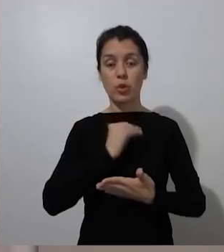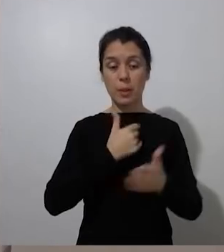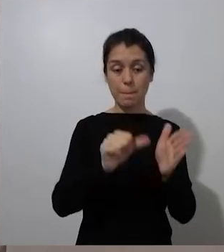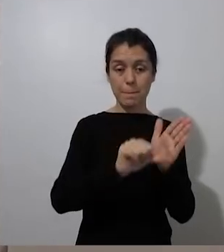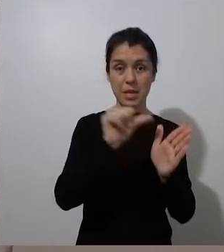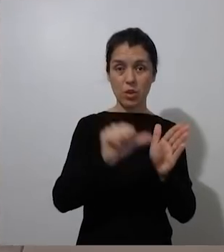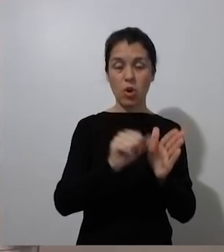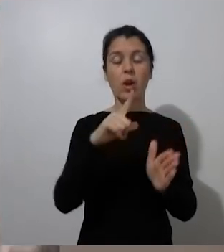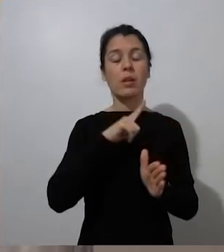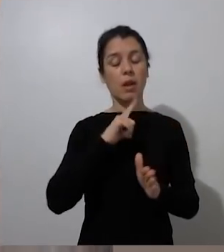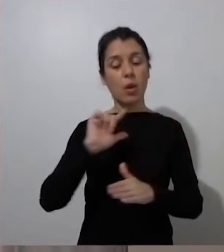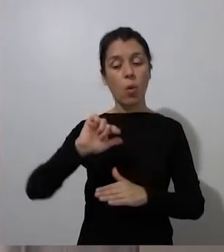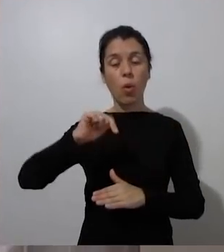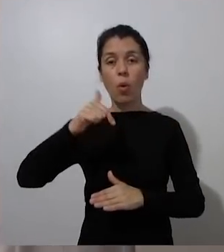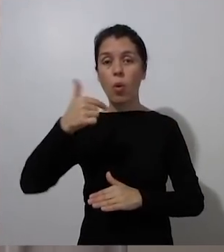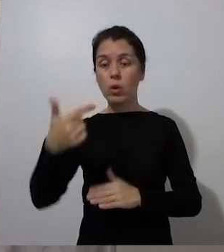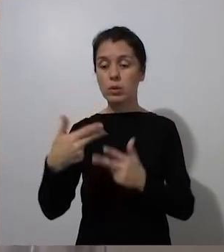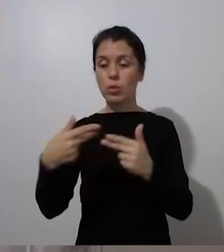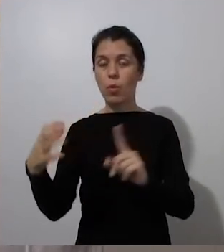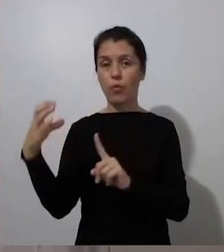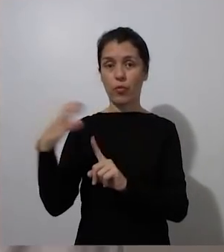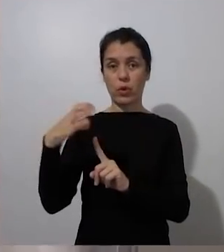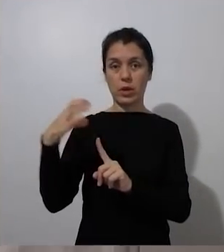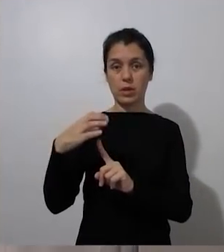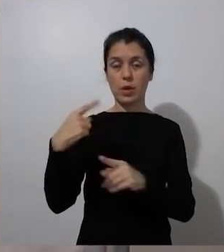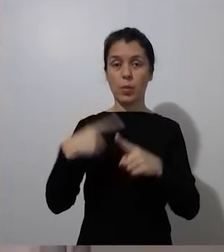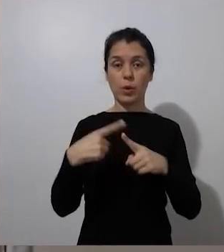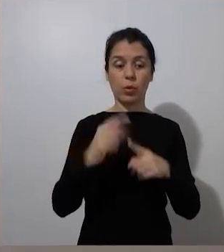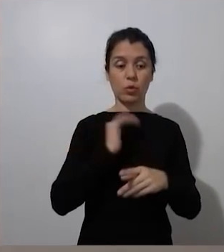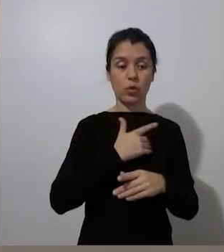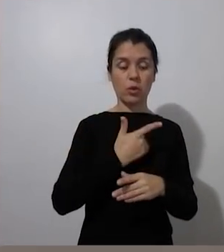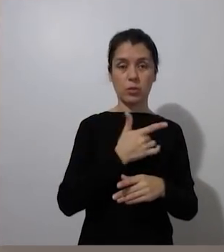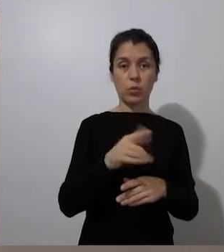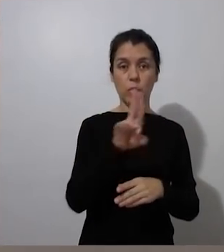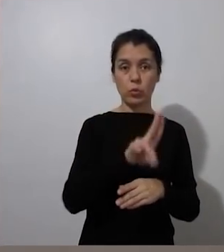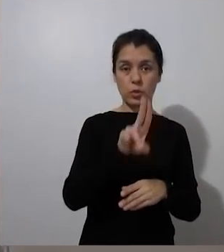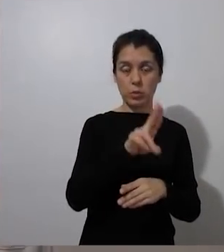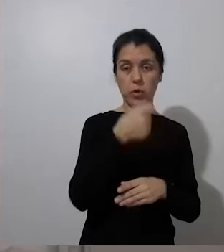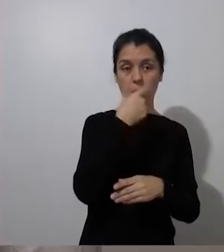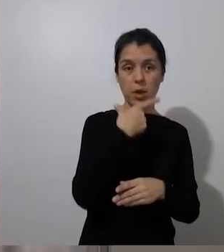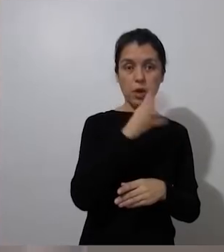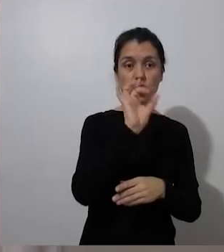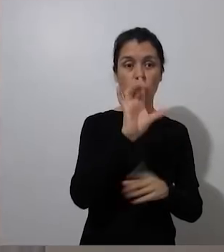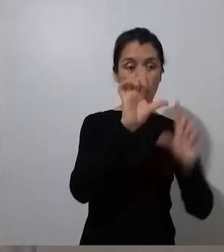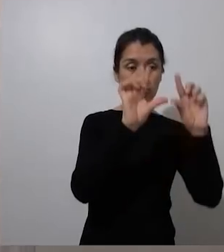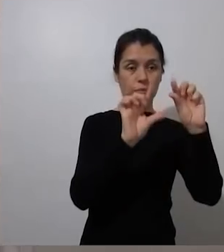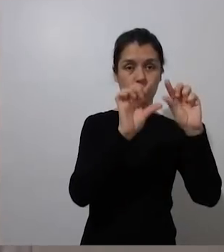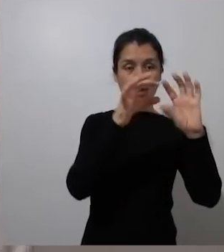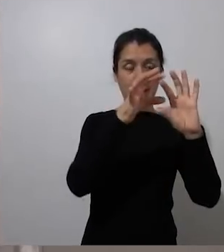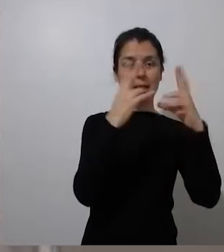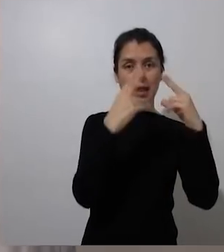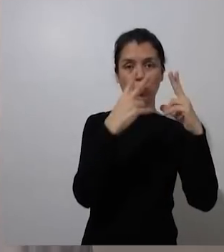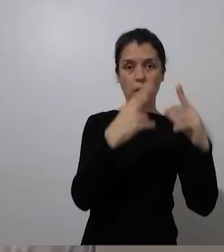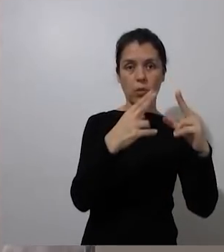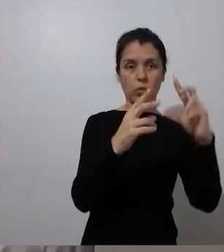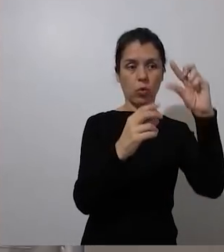nossa melhora, nós também temos efeitos colaterais. Porque quando nós não tomamos remédio, os neurotransmissores se acoplam só nos receptores